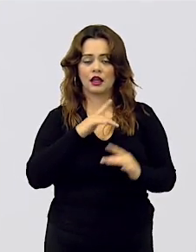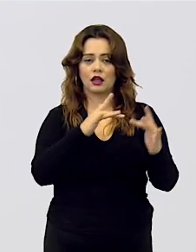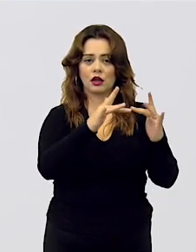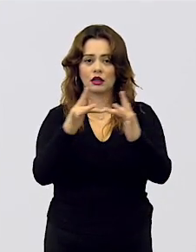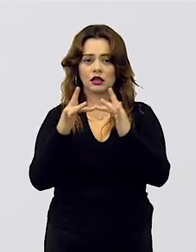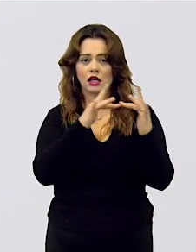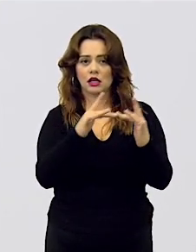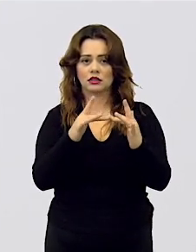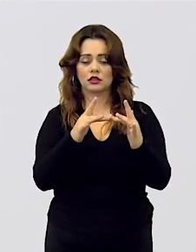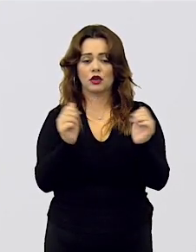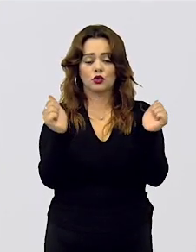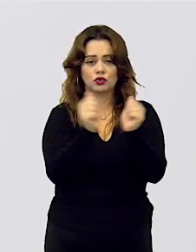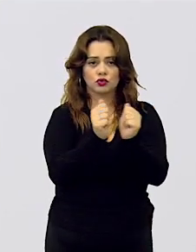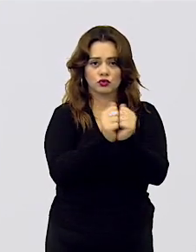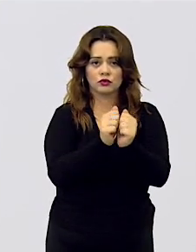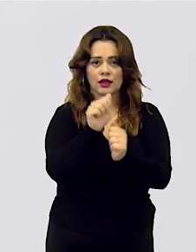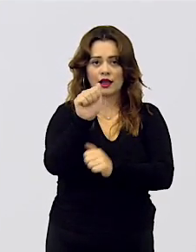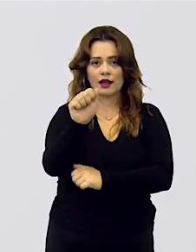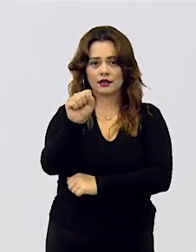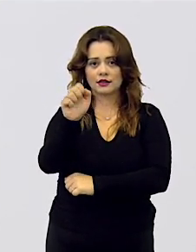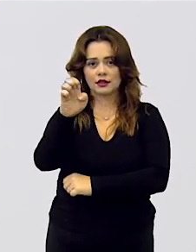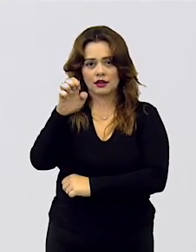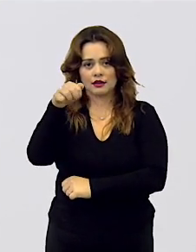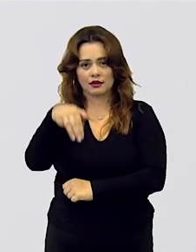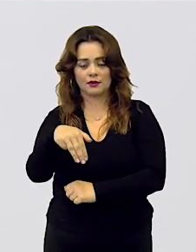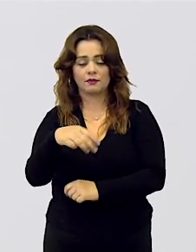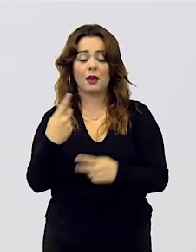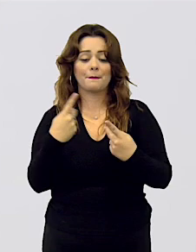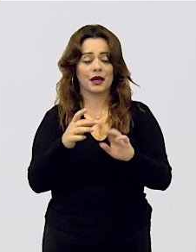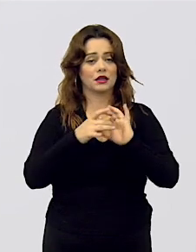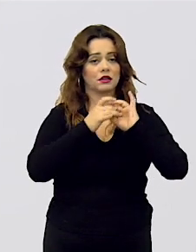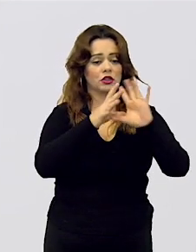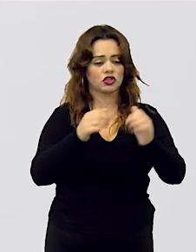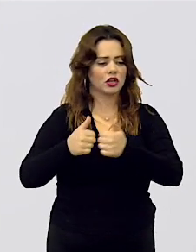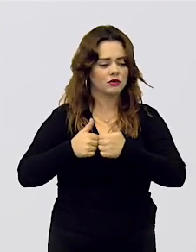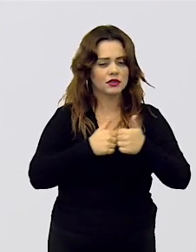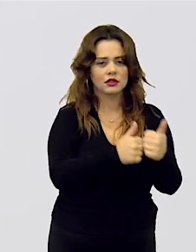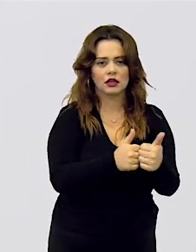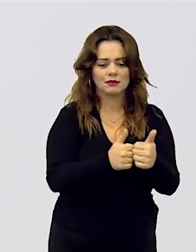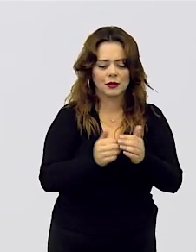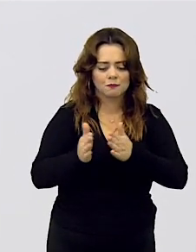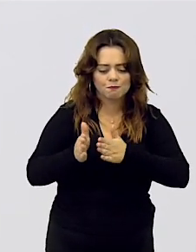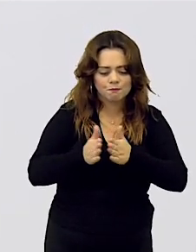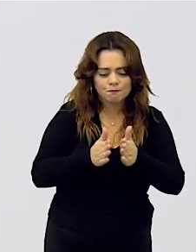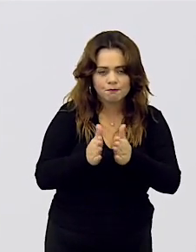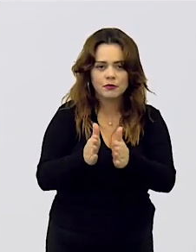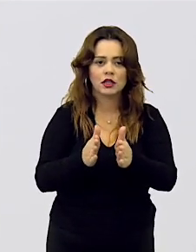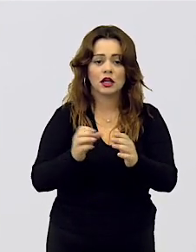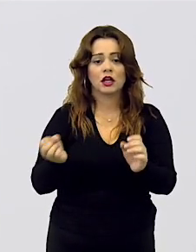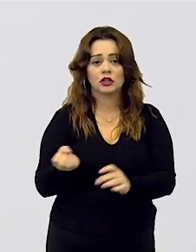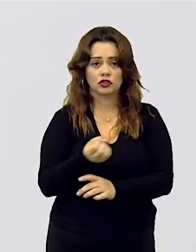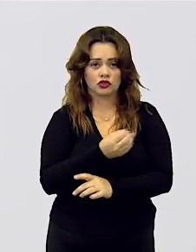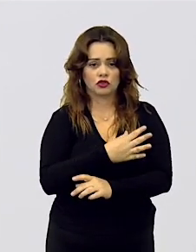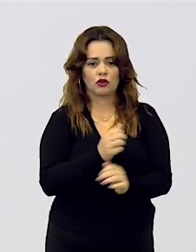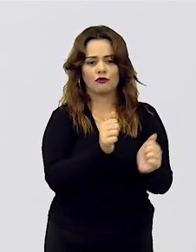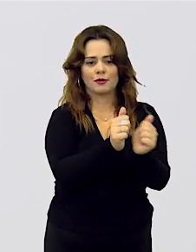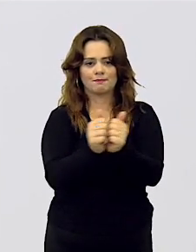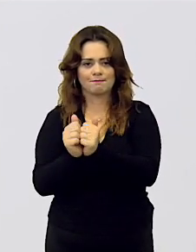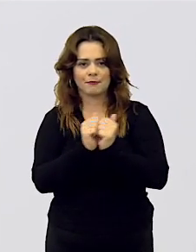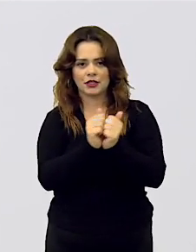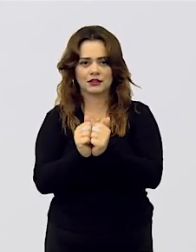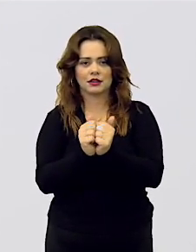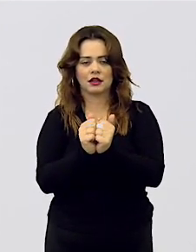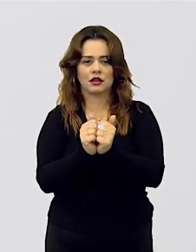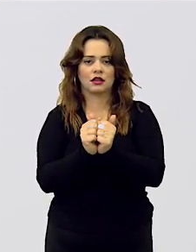do Brasil junto a z a carta de moda permitir um segmento mais estreito da nova parceria de diálogo